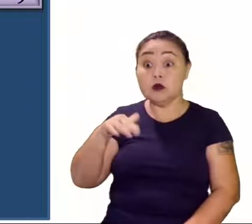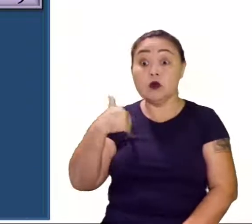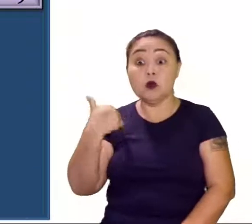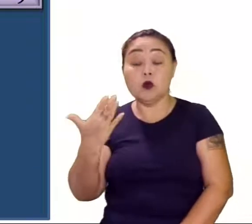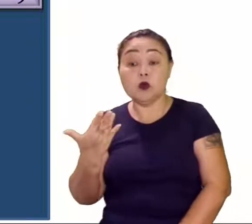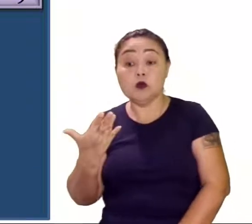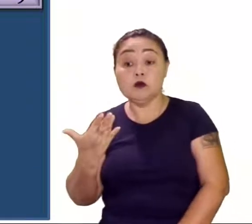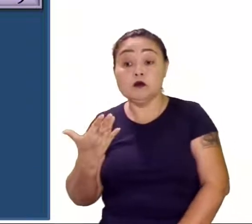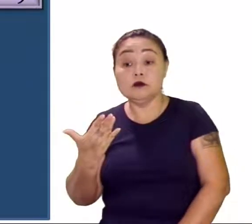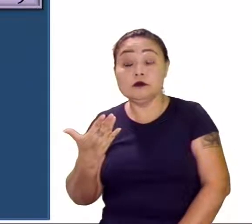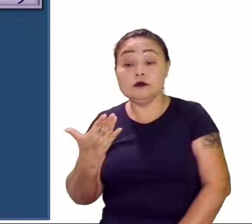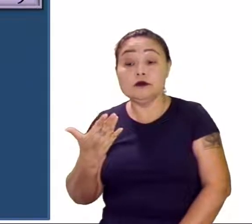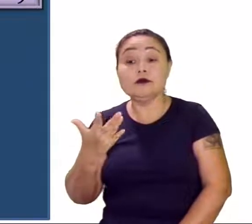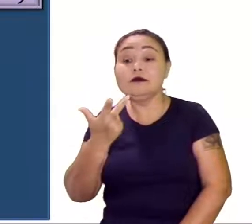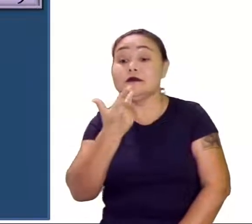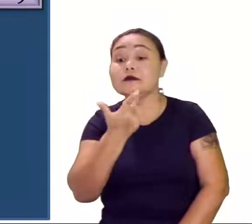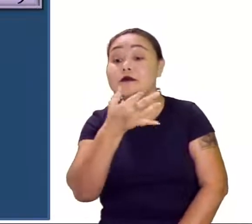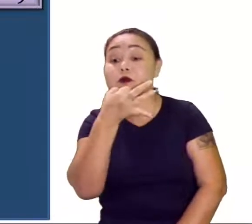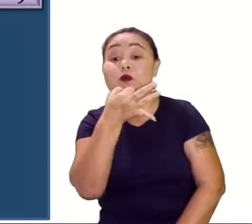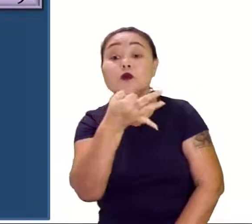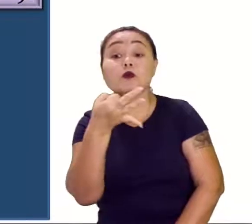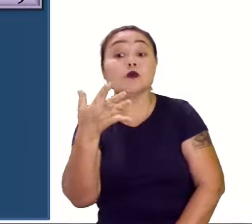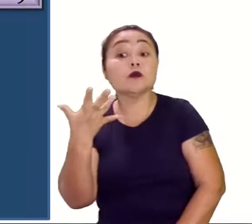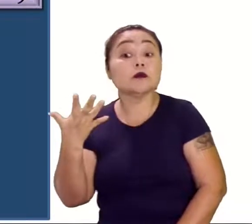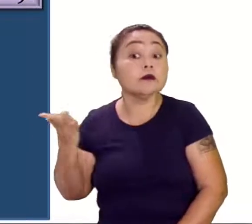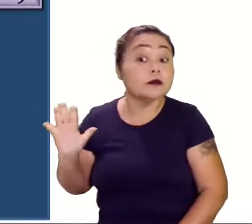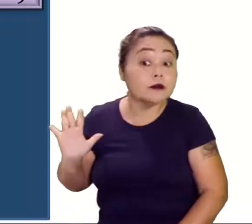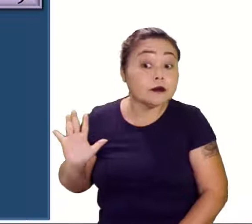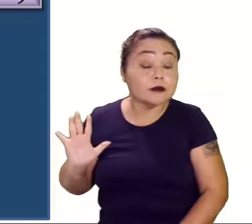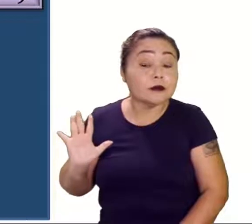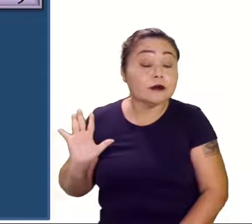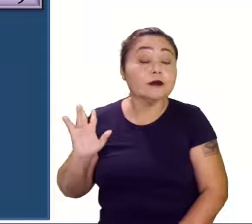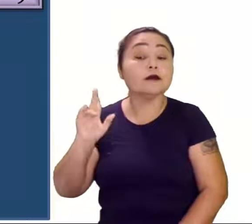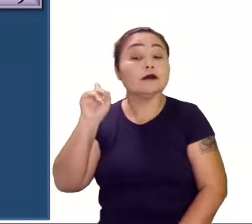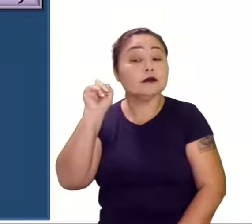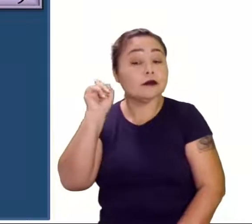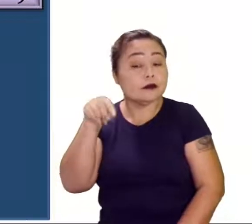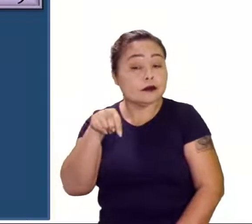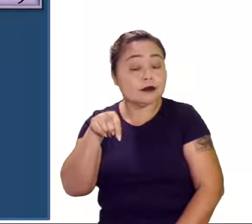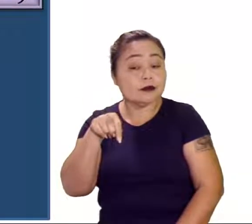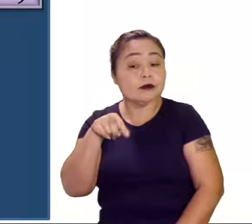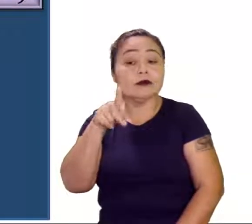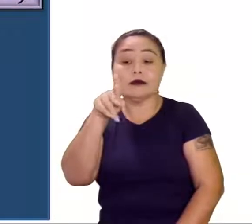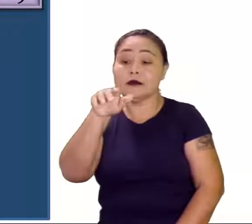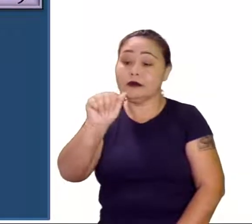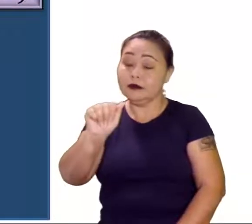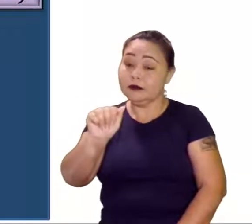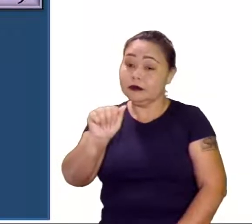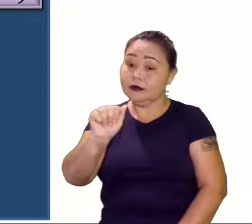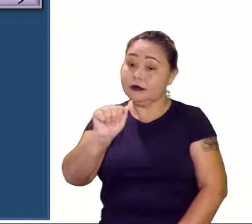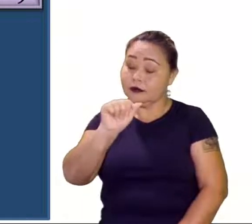decrescendo? E aí, como ficaremos? Com certeza ela é uma PA